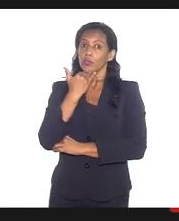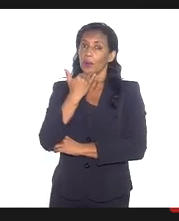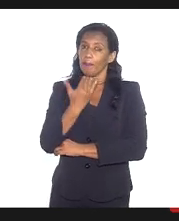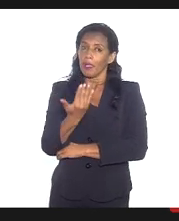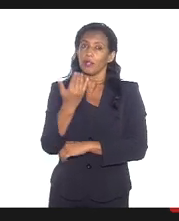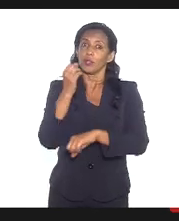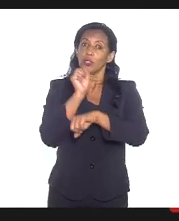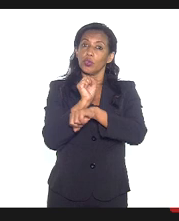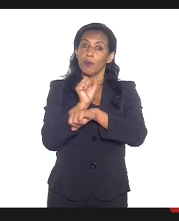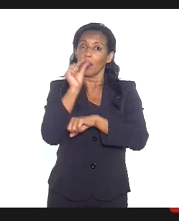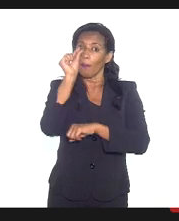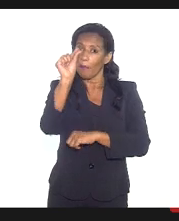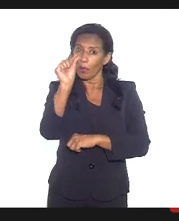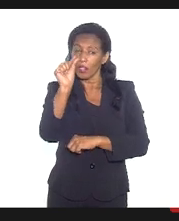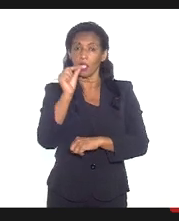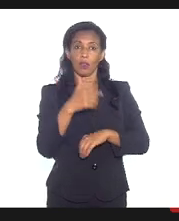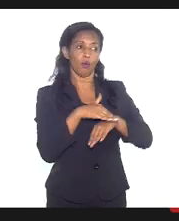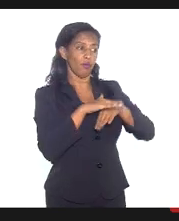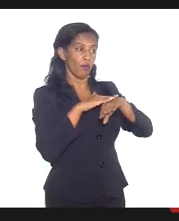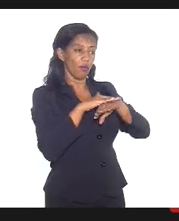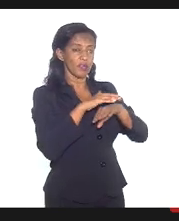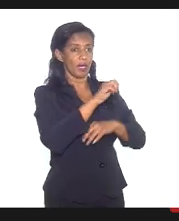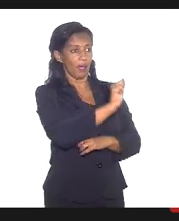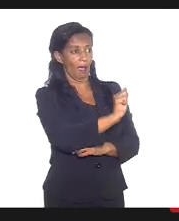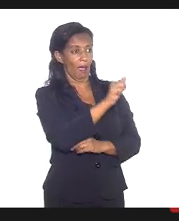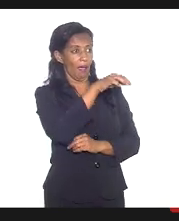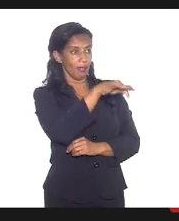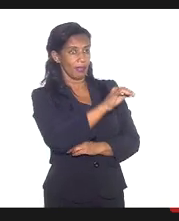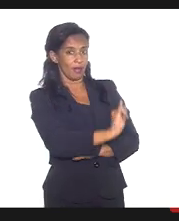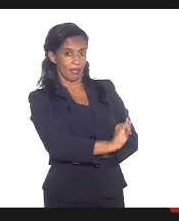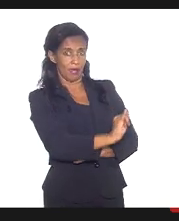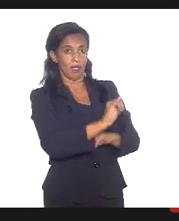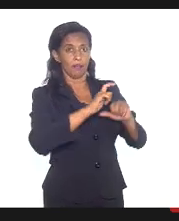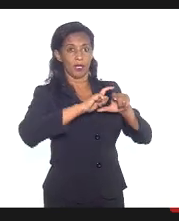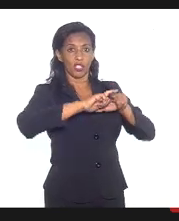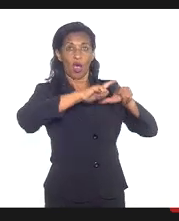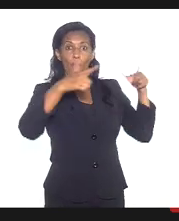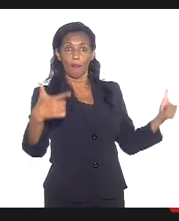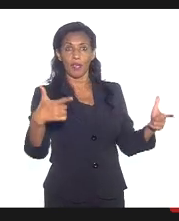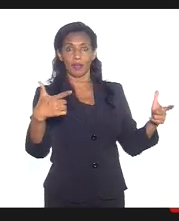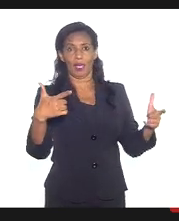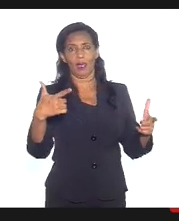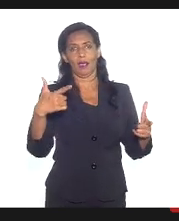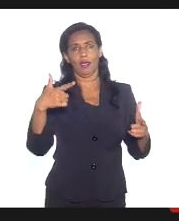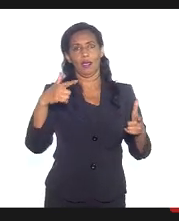gente consegue fazer essa abertura um pouco maior no portal da transparência, tá?